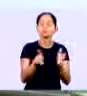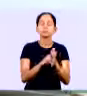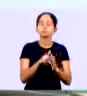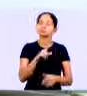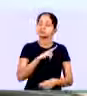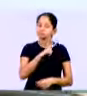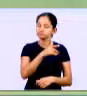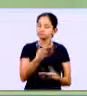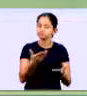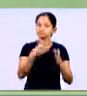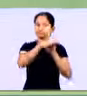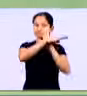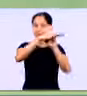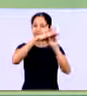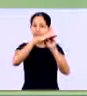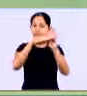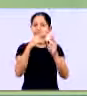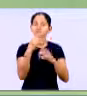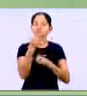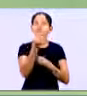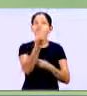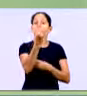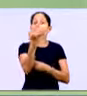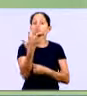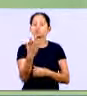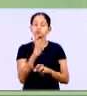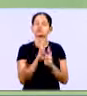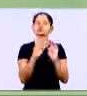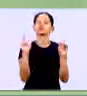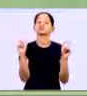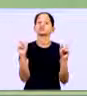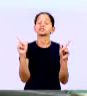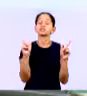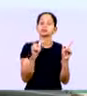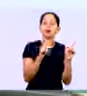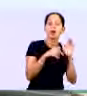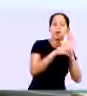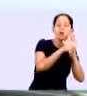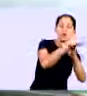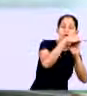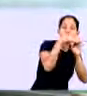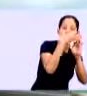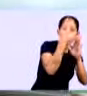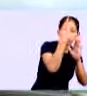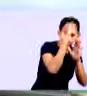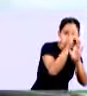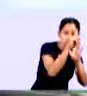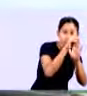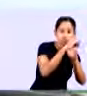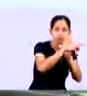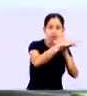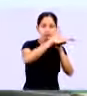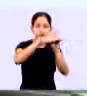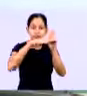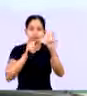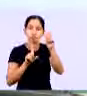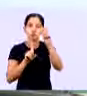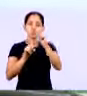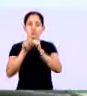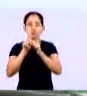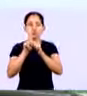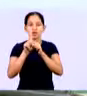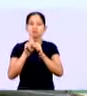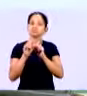também, tá? O fluxo de caixa, que já é maior, enquanto o controle diário se refere a um dia, o fluxo de caixa se refere a um período maior, com todas